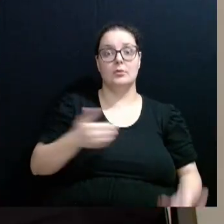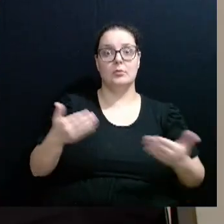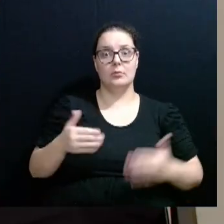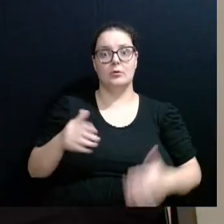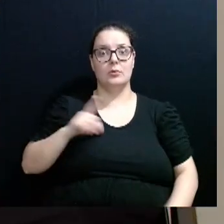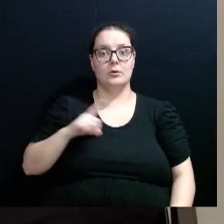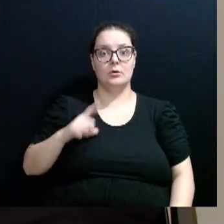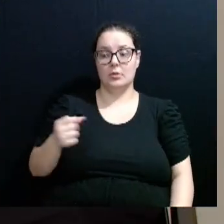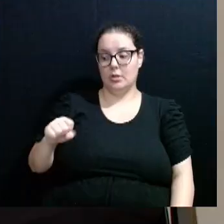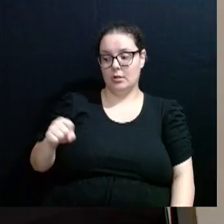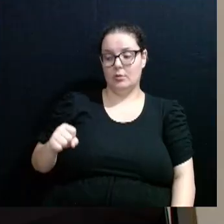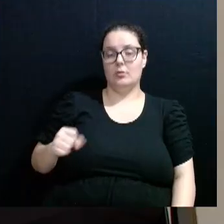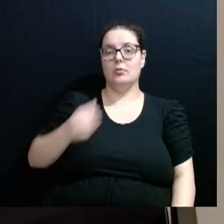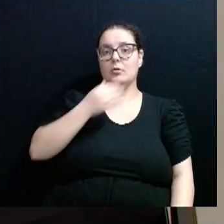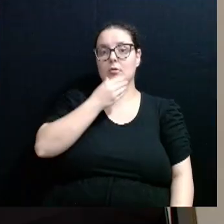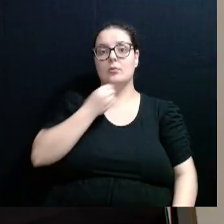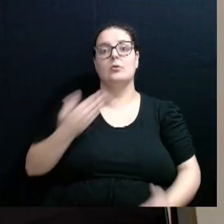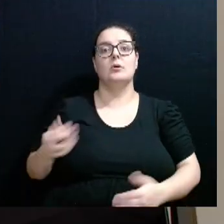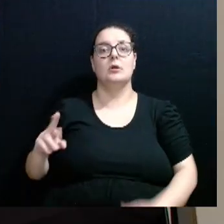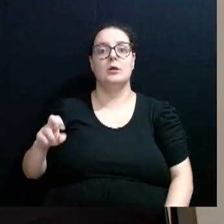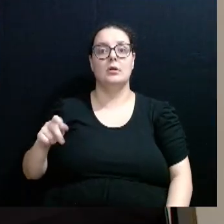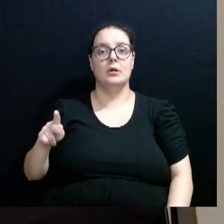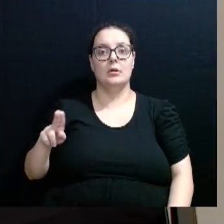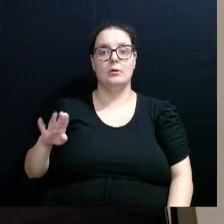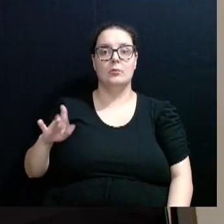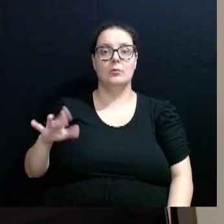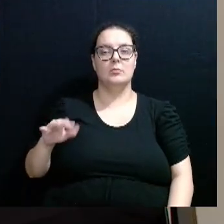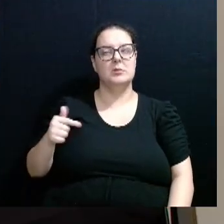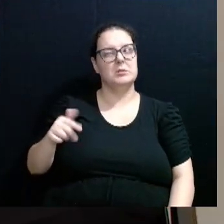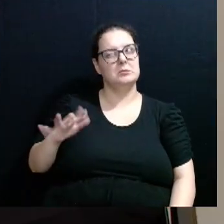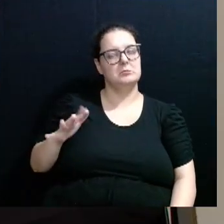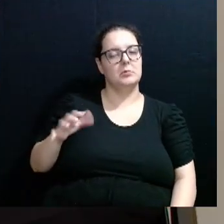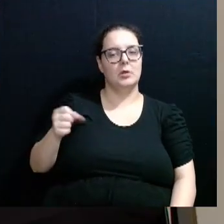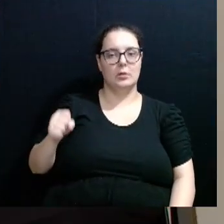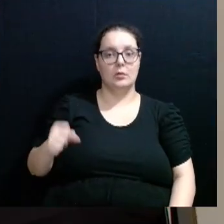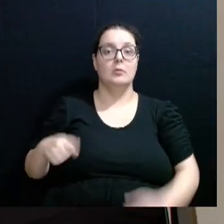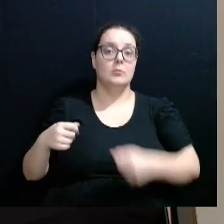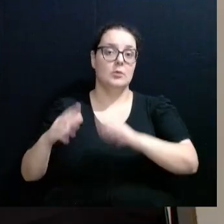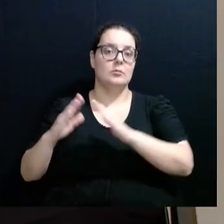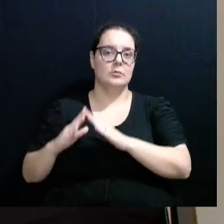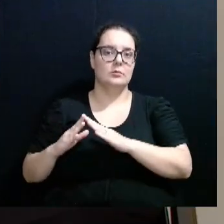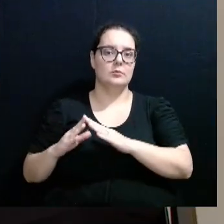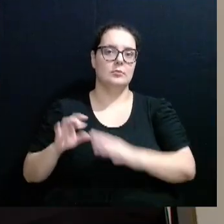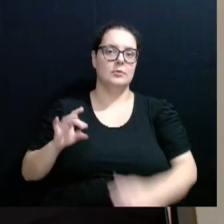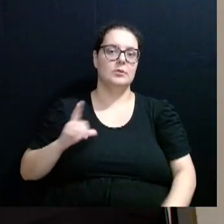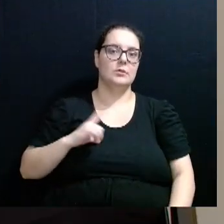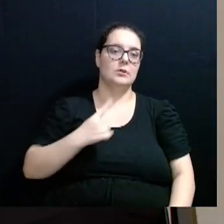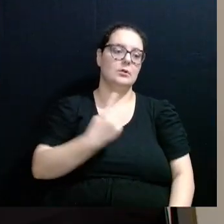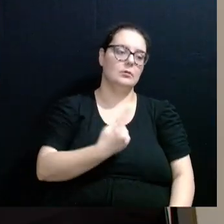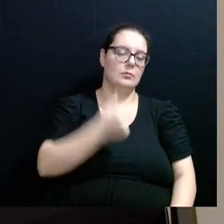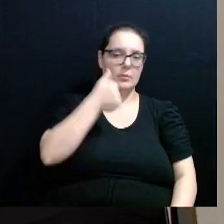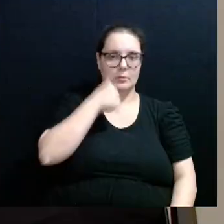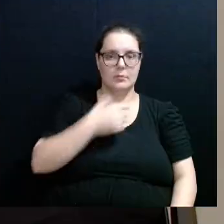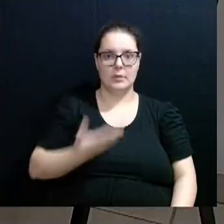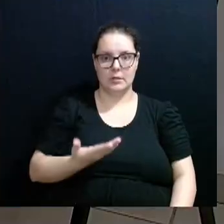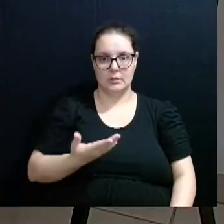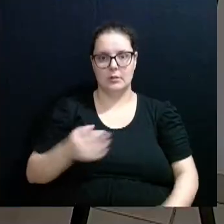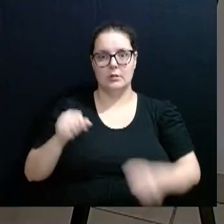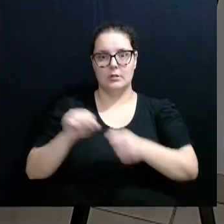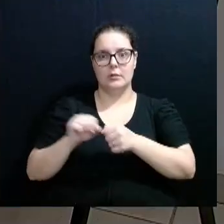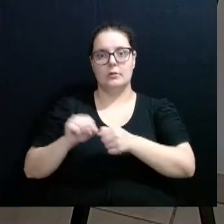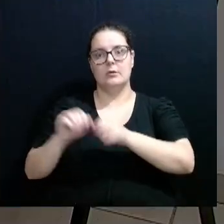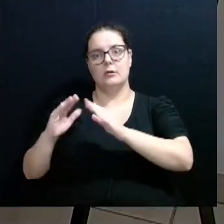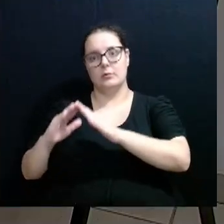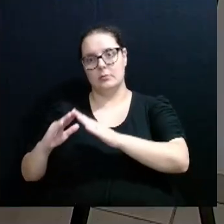nessas repúblicas, 7 ou 8 meninos precisando de casa e só tem uma menina. Então, nós vamos fazer essa casa para meninos, vamos